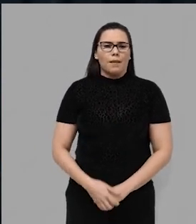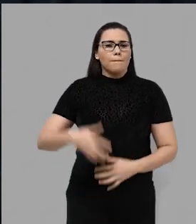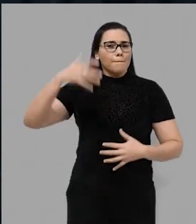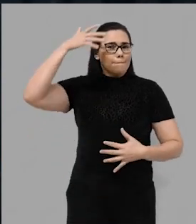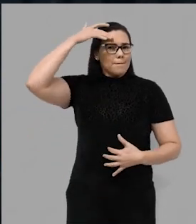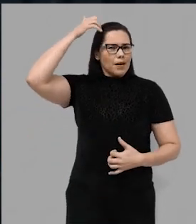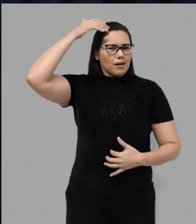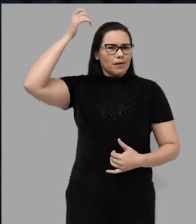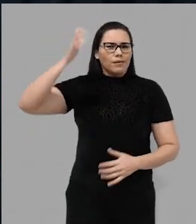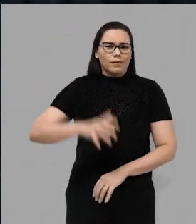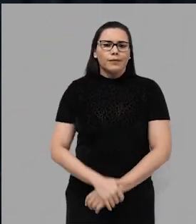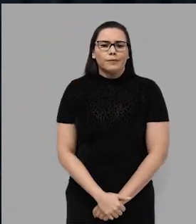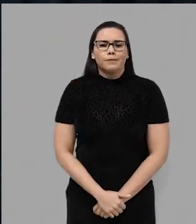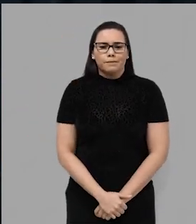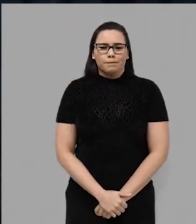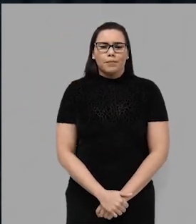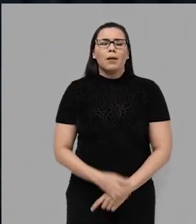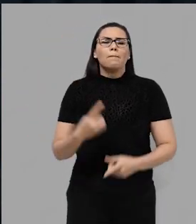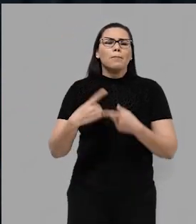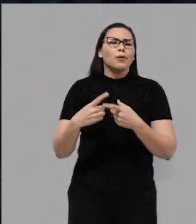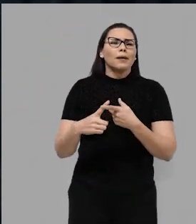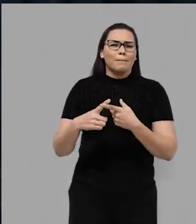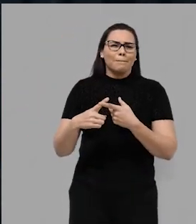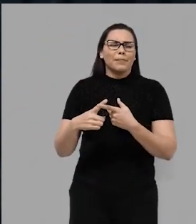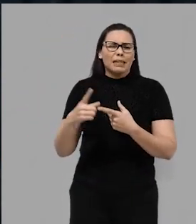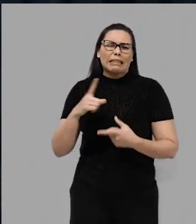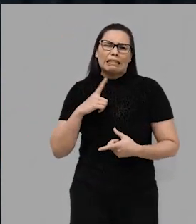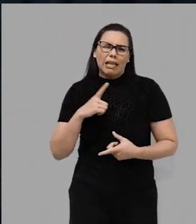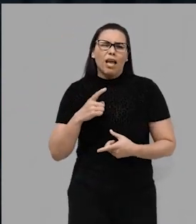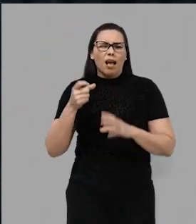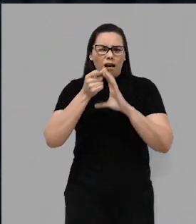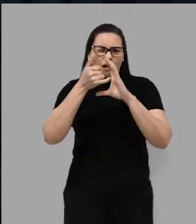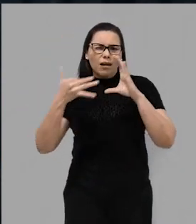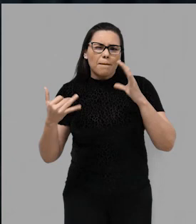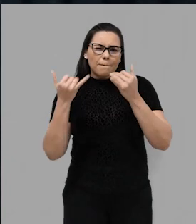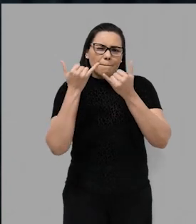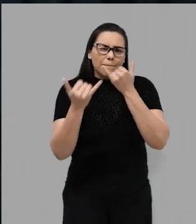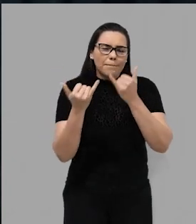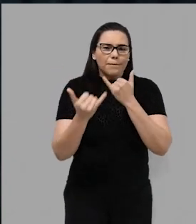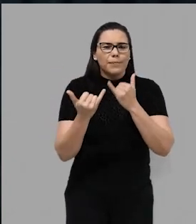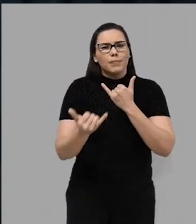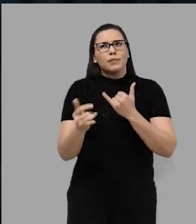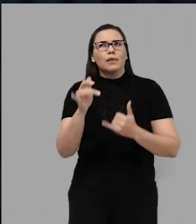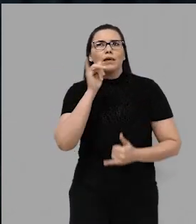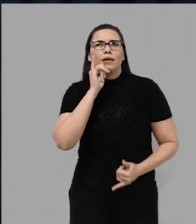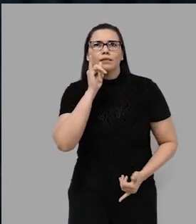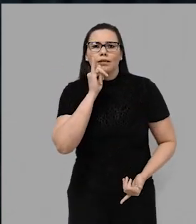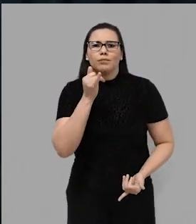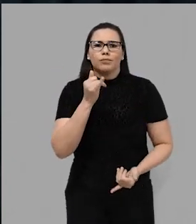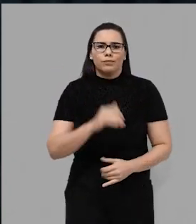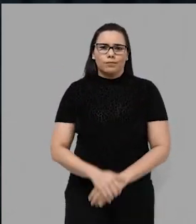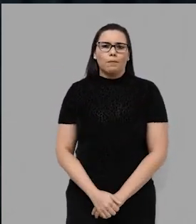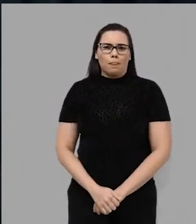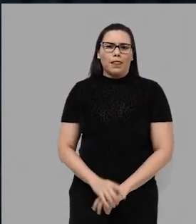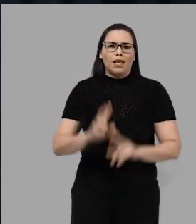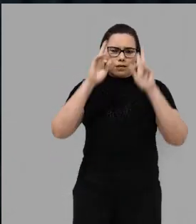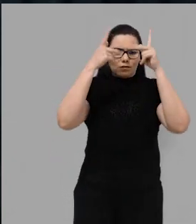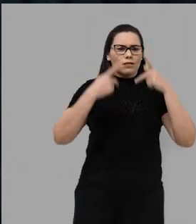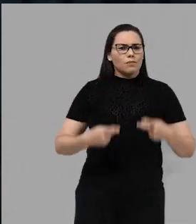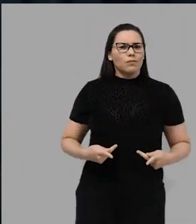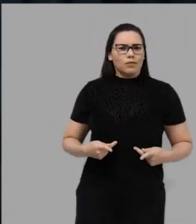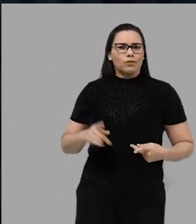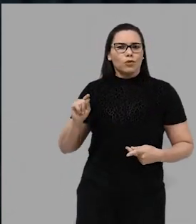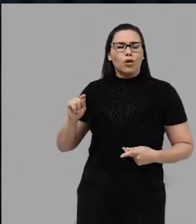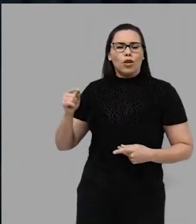morfológicas, anatômicas, que são semelhantes, né? Por exemplo, uma das características que é comum a todos os